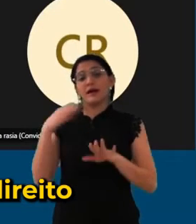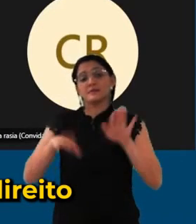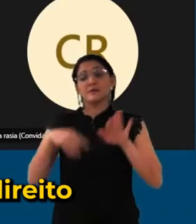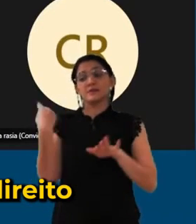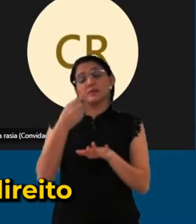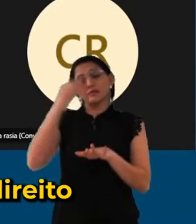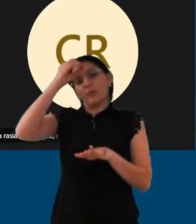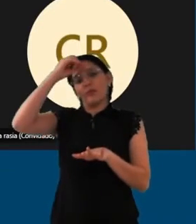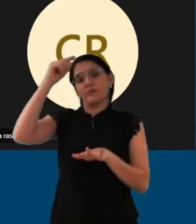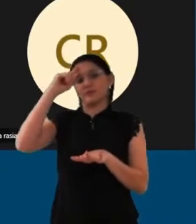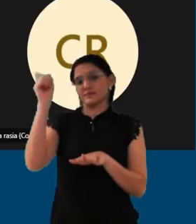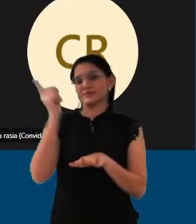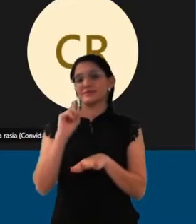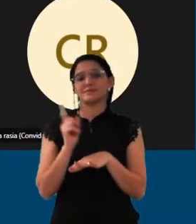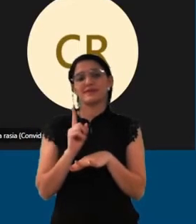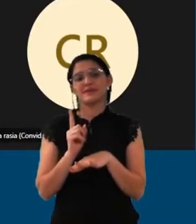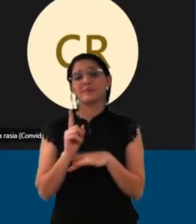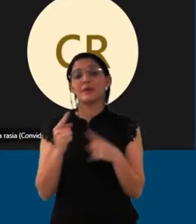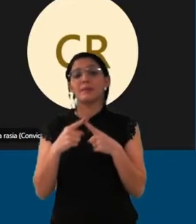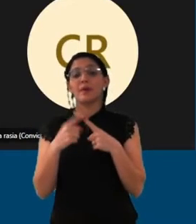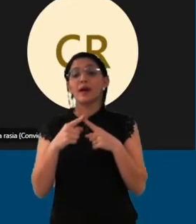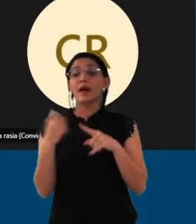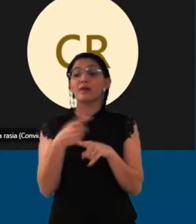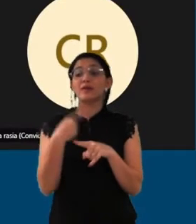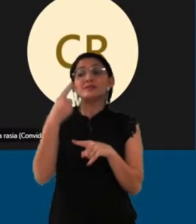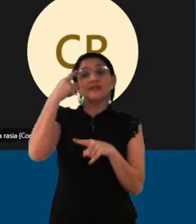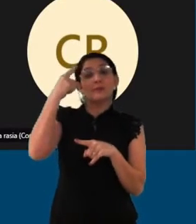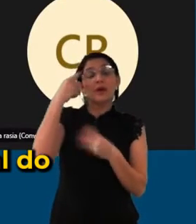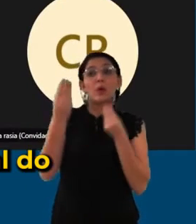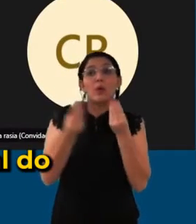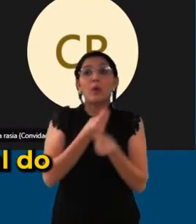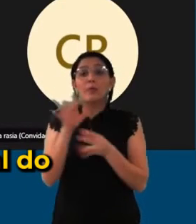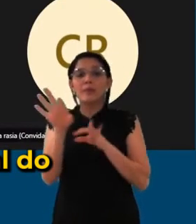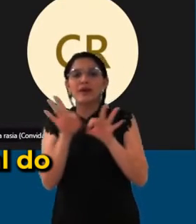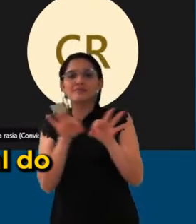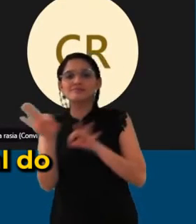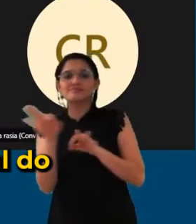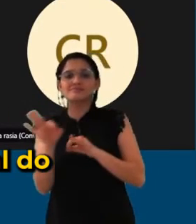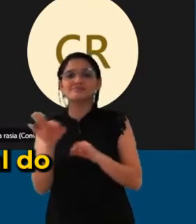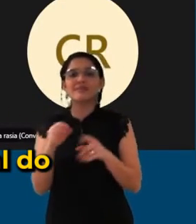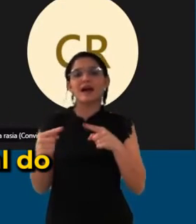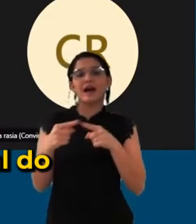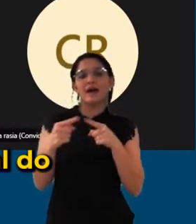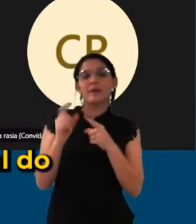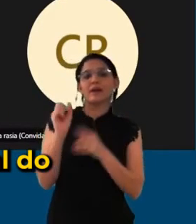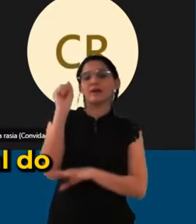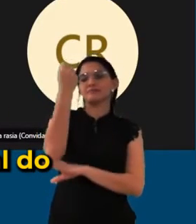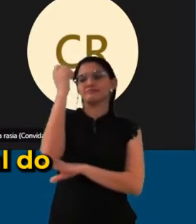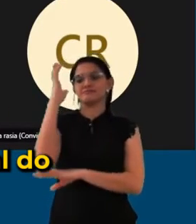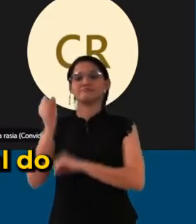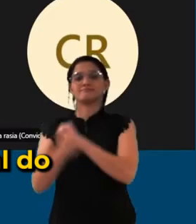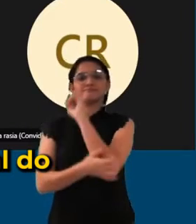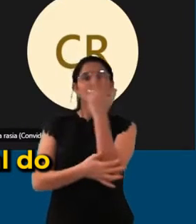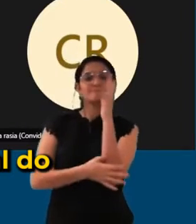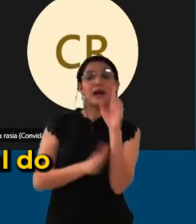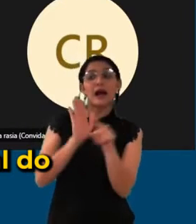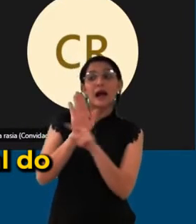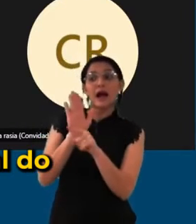mal e mal sei direito, né? E esses aspectos técnicos ambientais aí são incumbência aí do